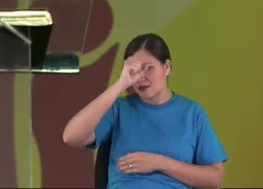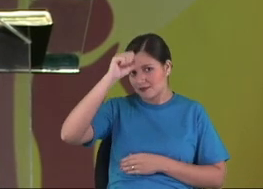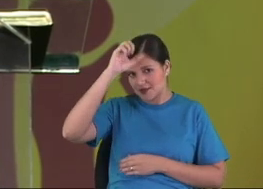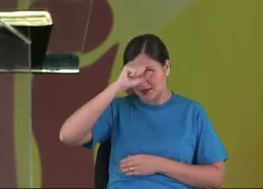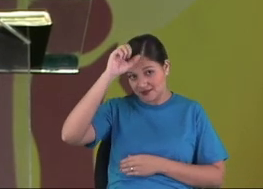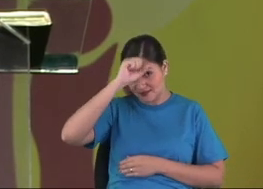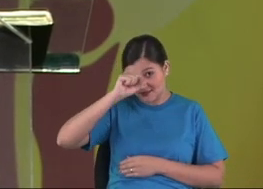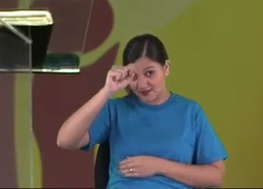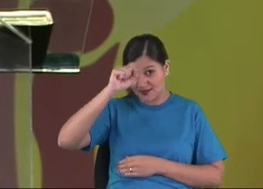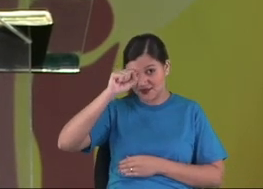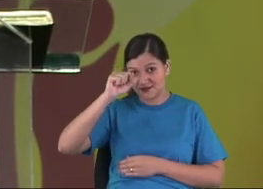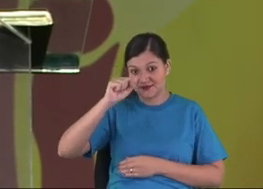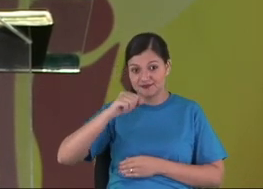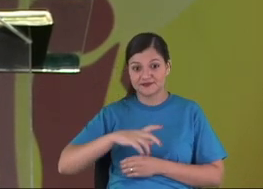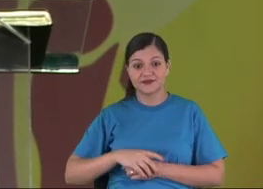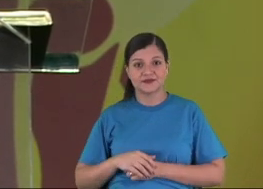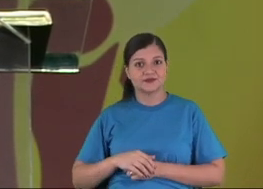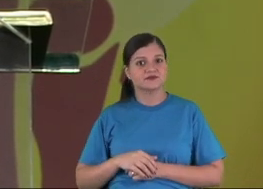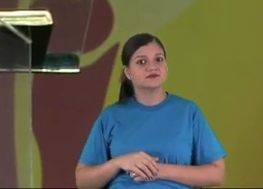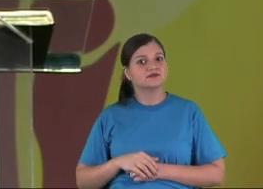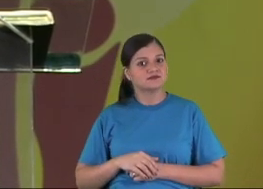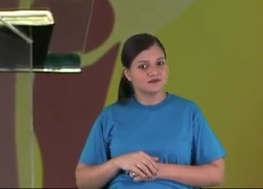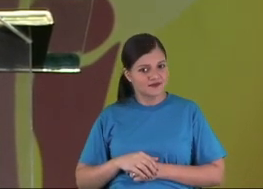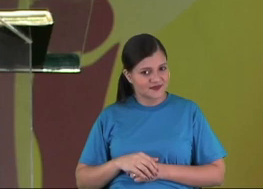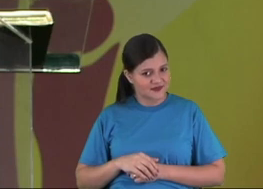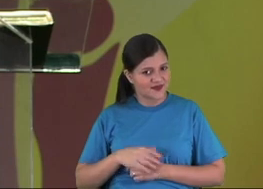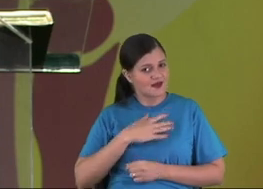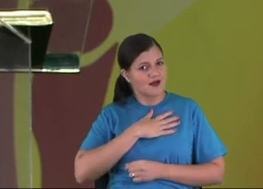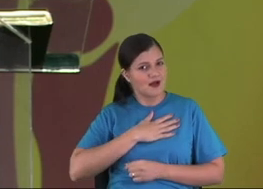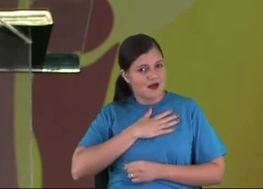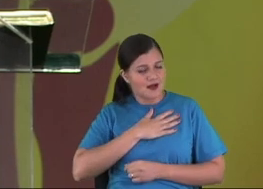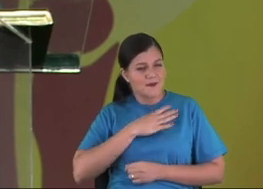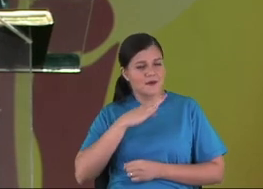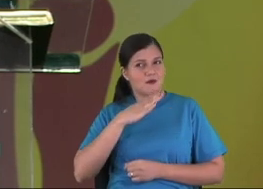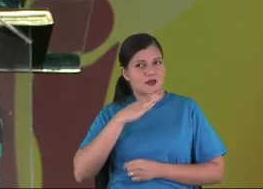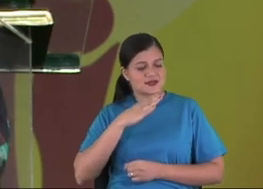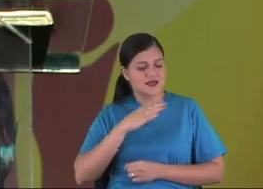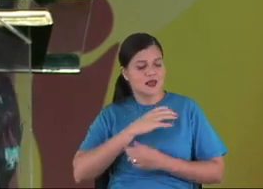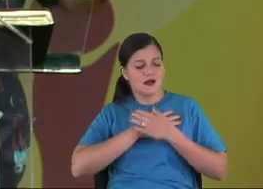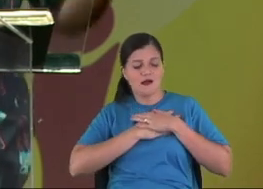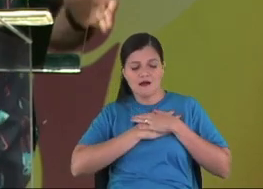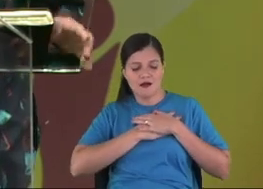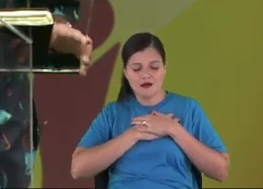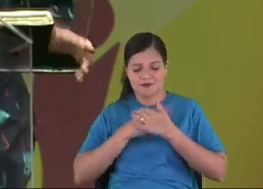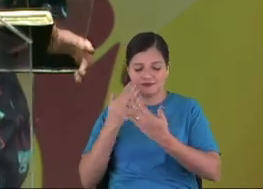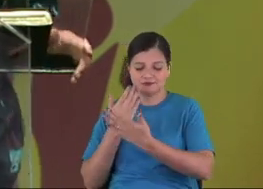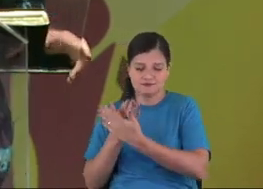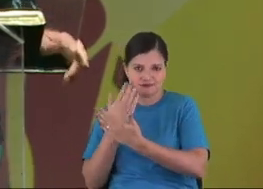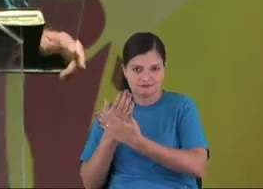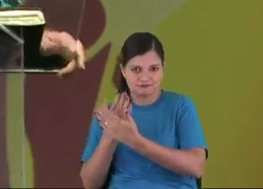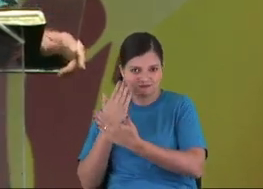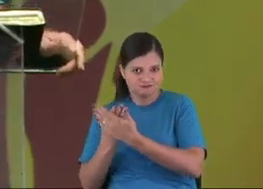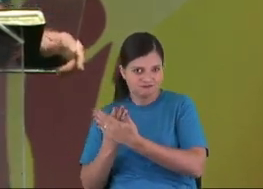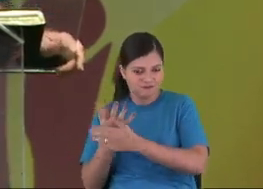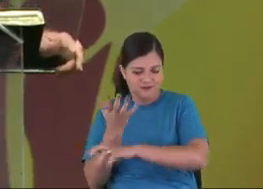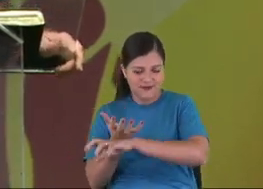Ou quem ama a disciplina, vai amar o conhecimento, os estudos, as matérias.